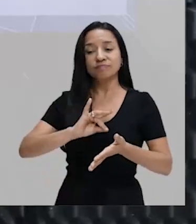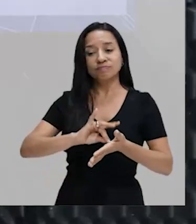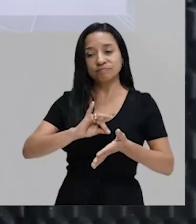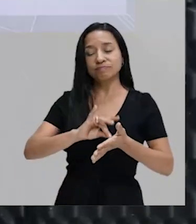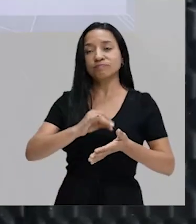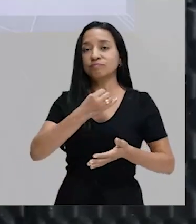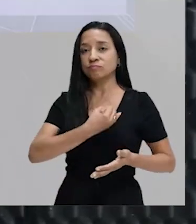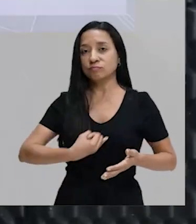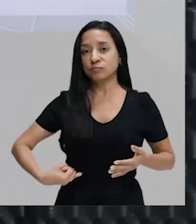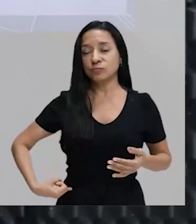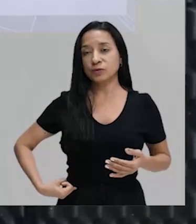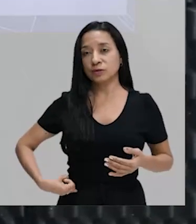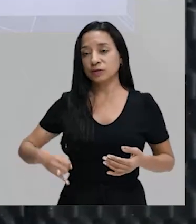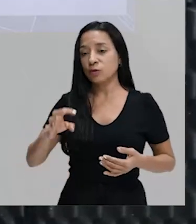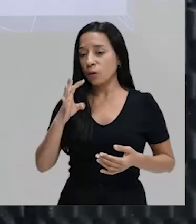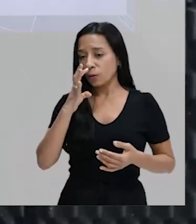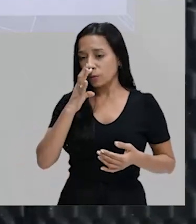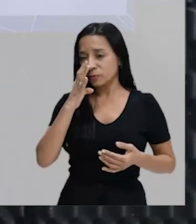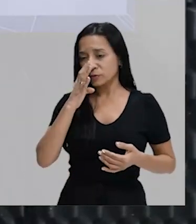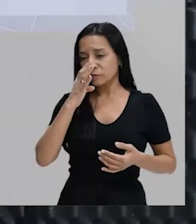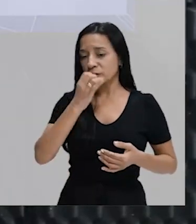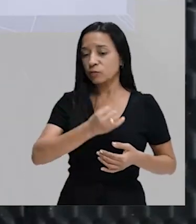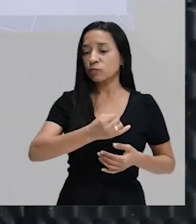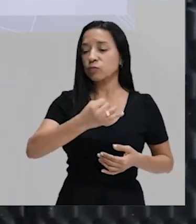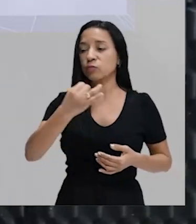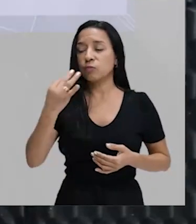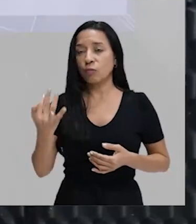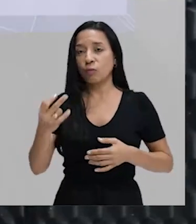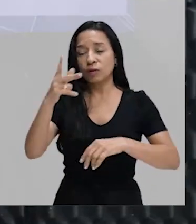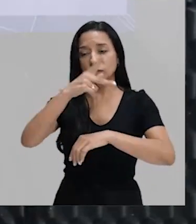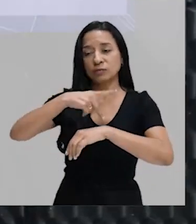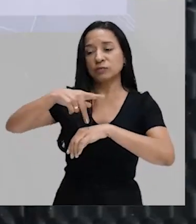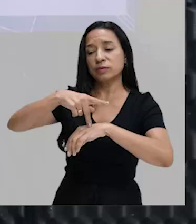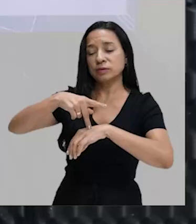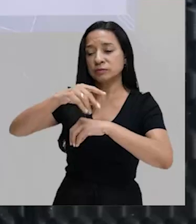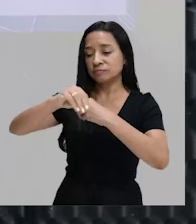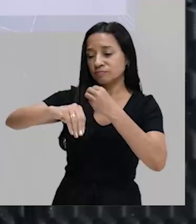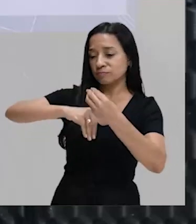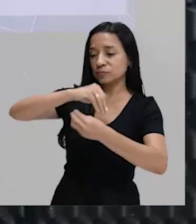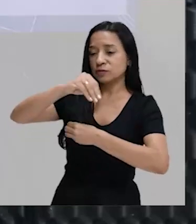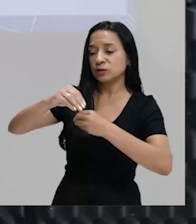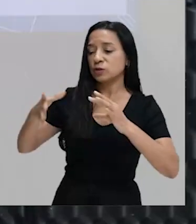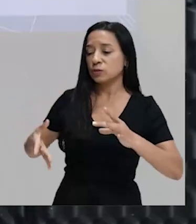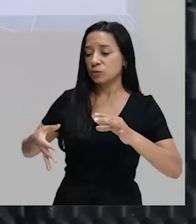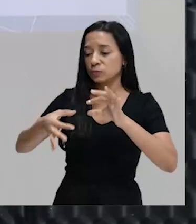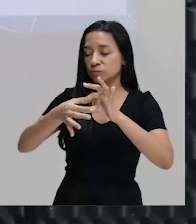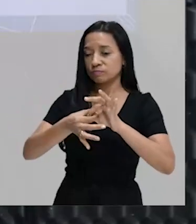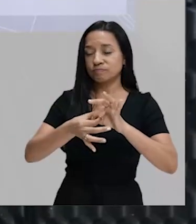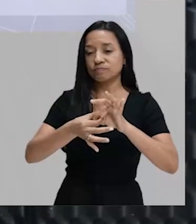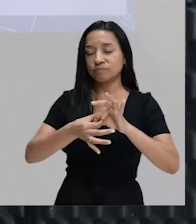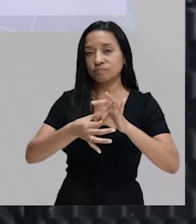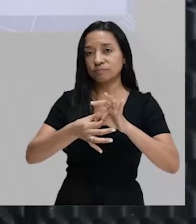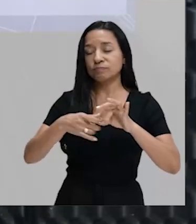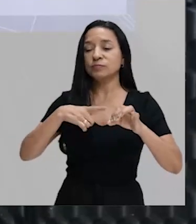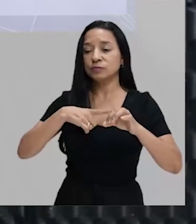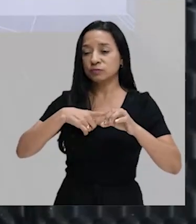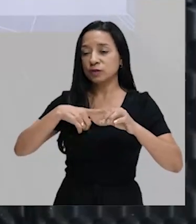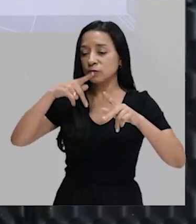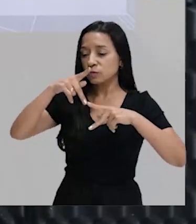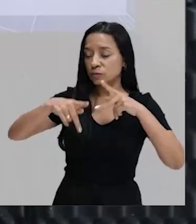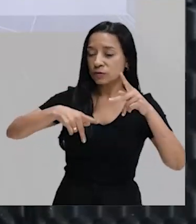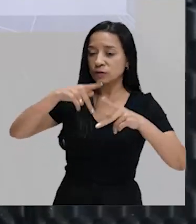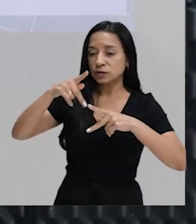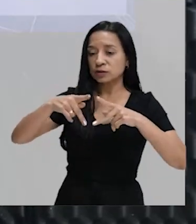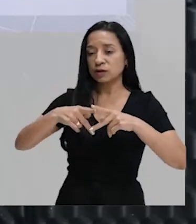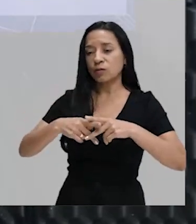império. Vocês observaram a quantidade de países que está envolvido, que tem essa civilização? Então, eu tenho aqui